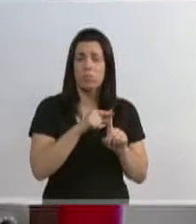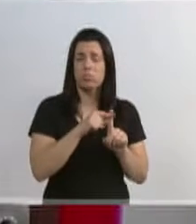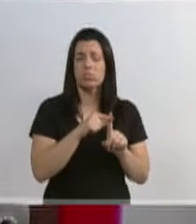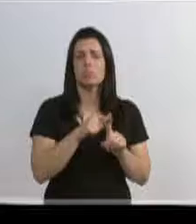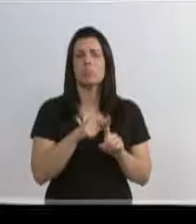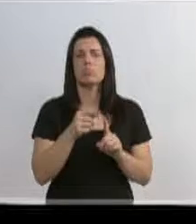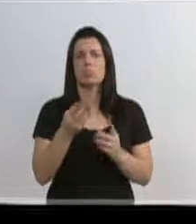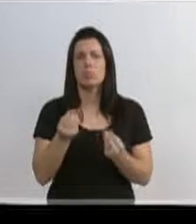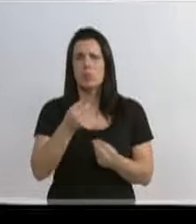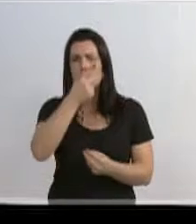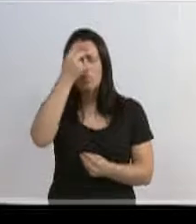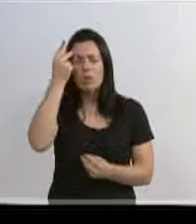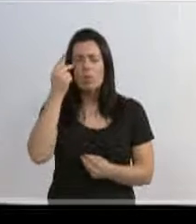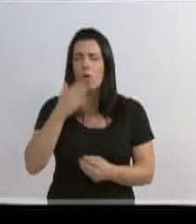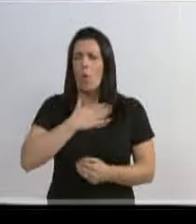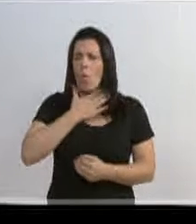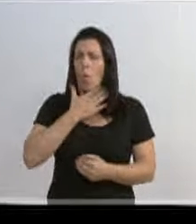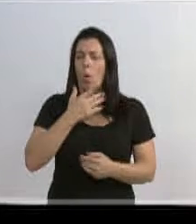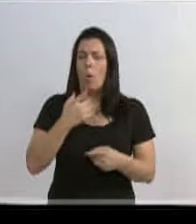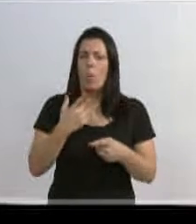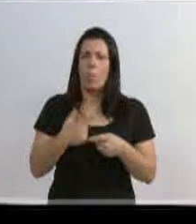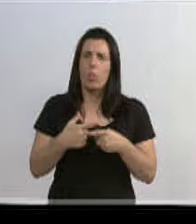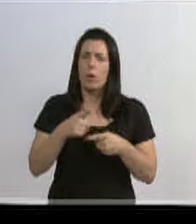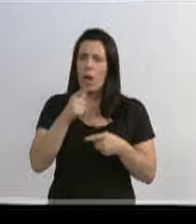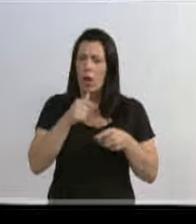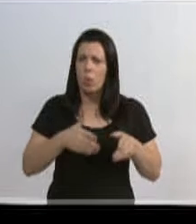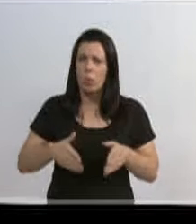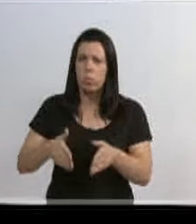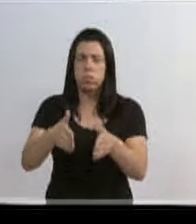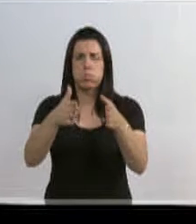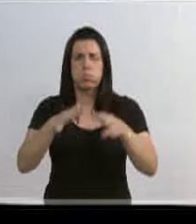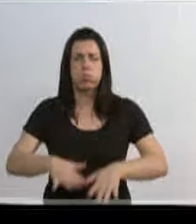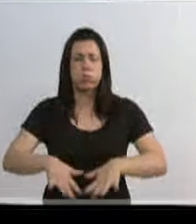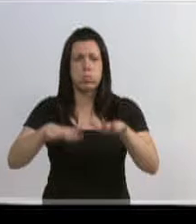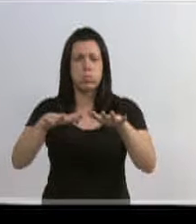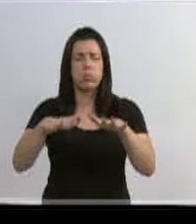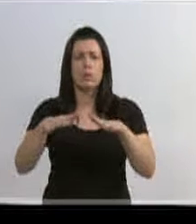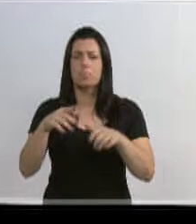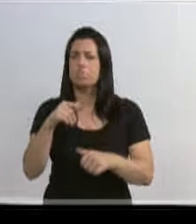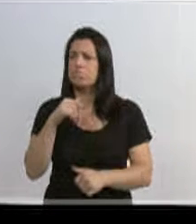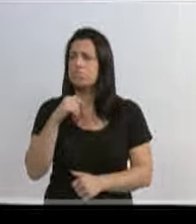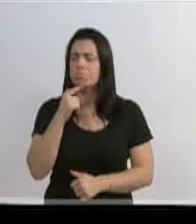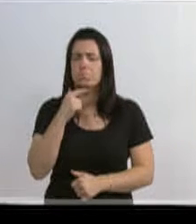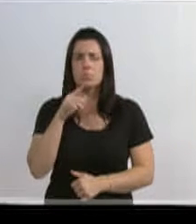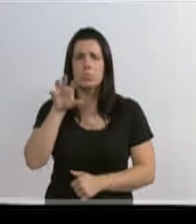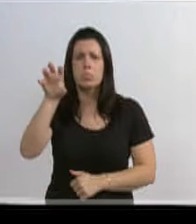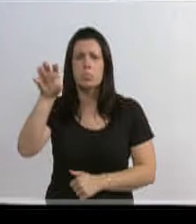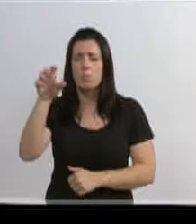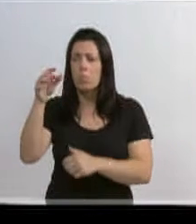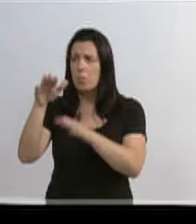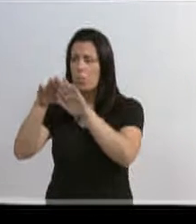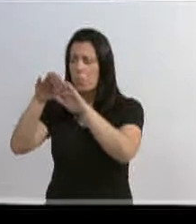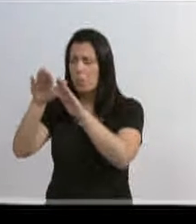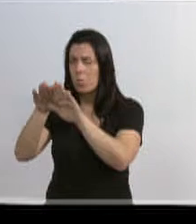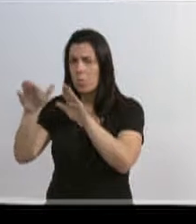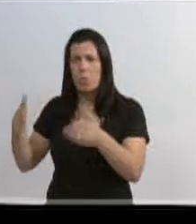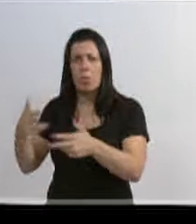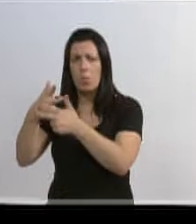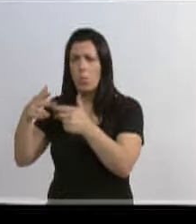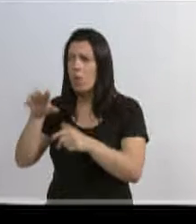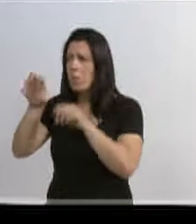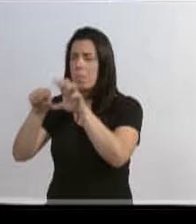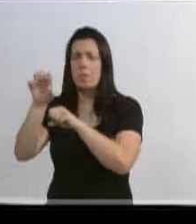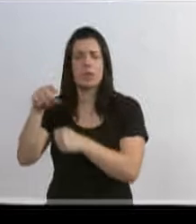moradores foram surpreendidos com a cheia do rio, não puderam acessar seus imóveis. Acredito que todos os moradores tenham